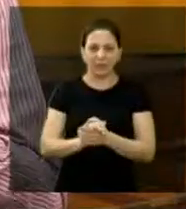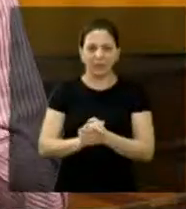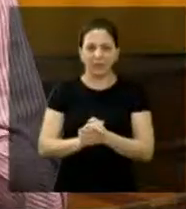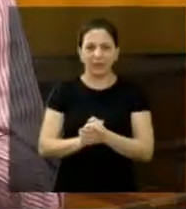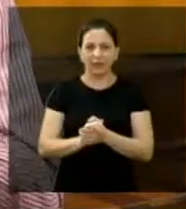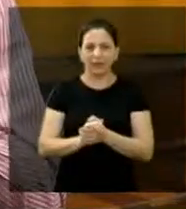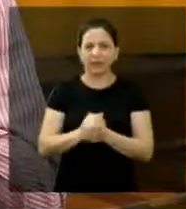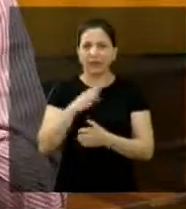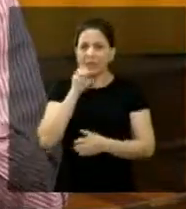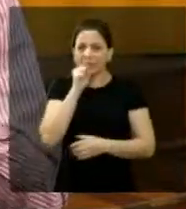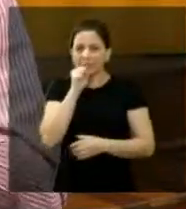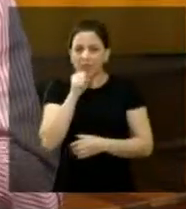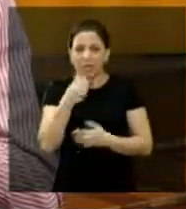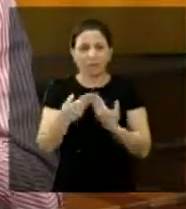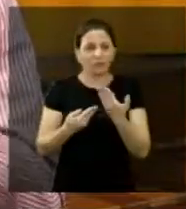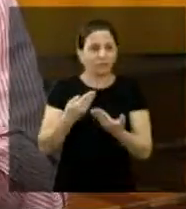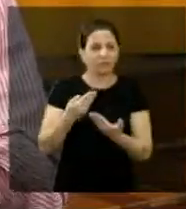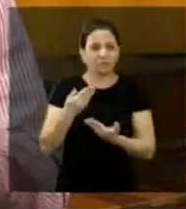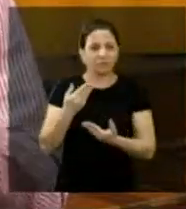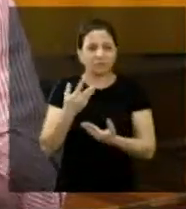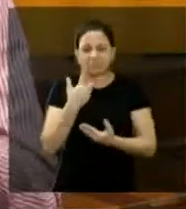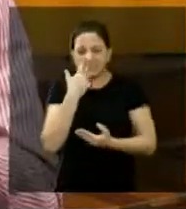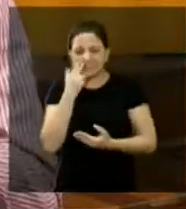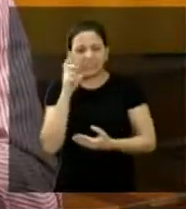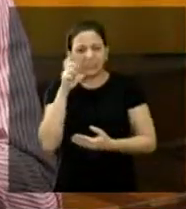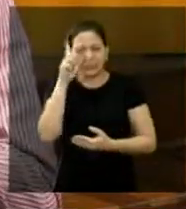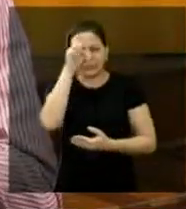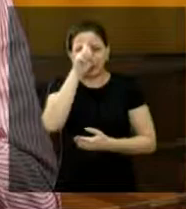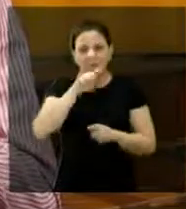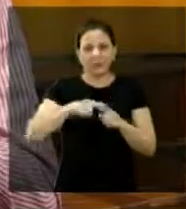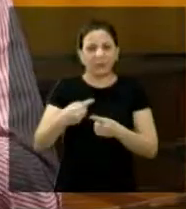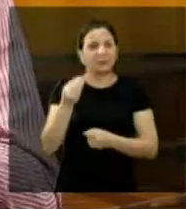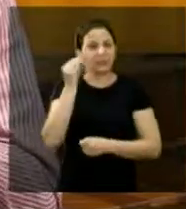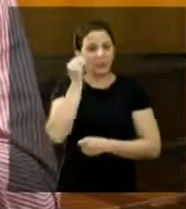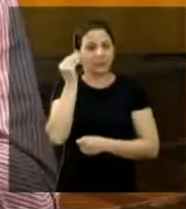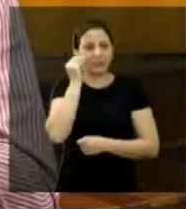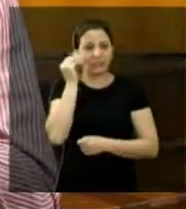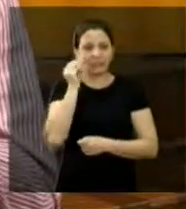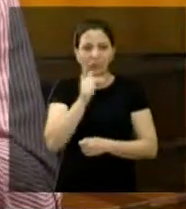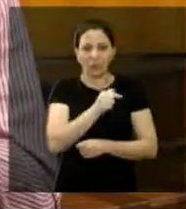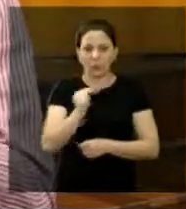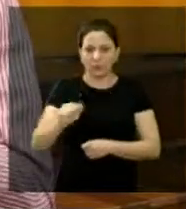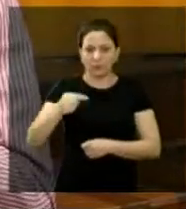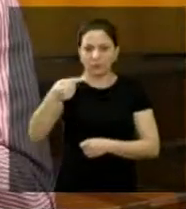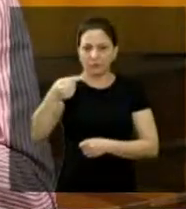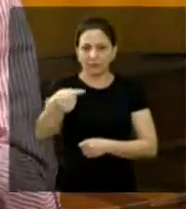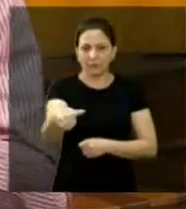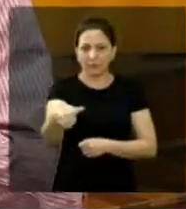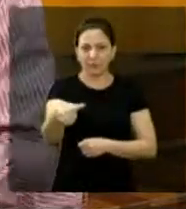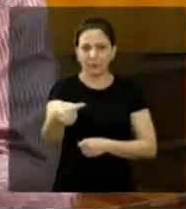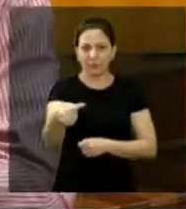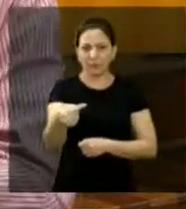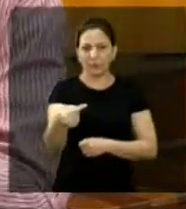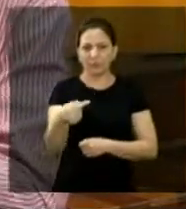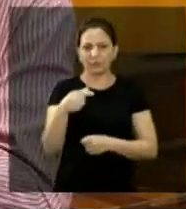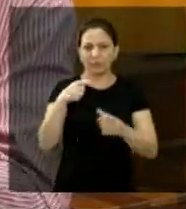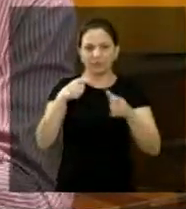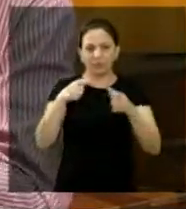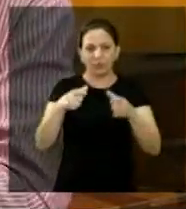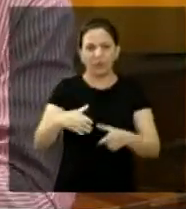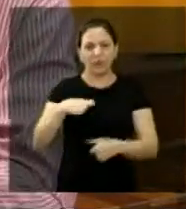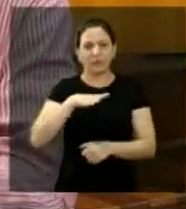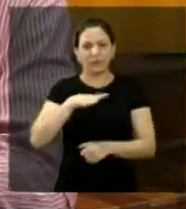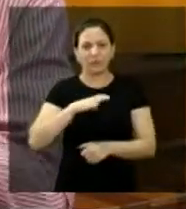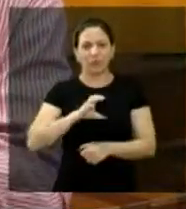sabe, olha, eu fiz, acho que vai ser difícil, tudo caro. E aí vai, uma semana depois, como em Colina não tinha ainda uma loja